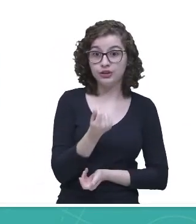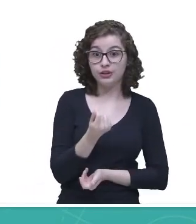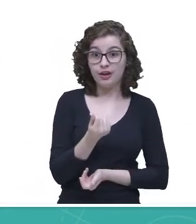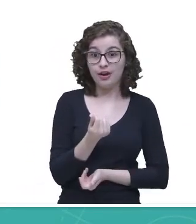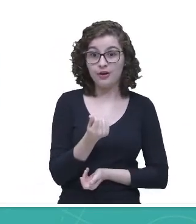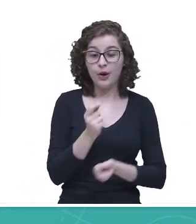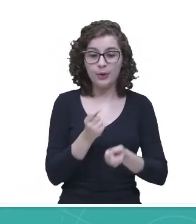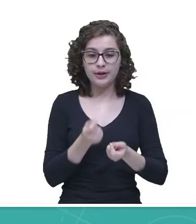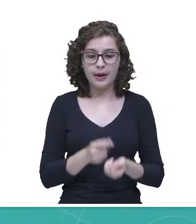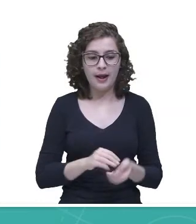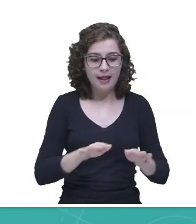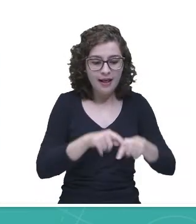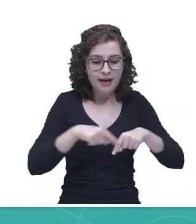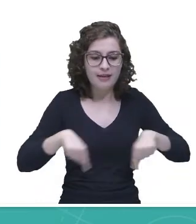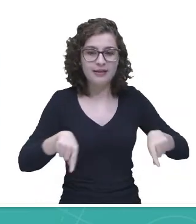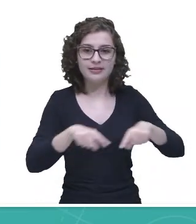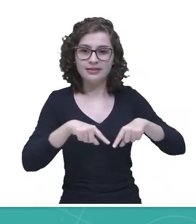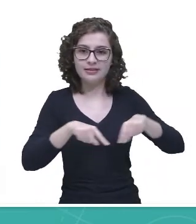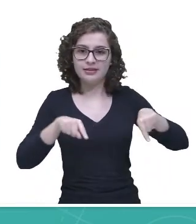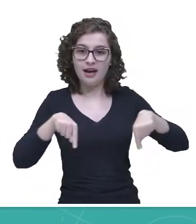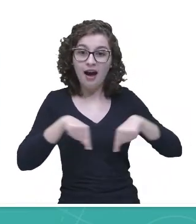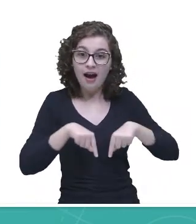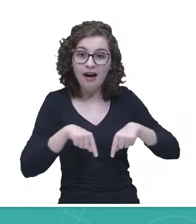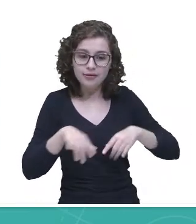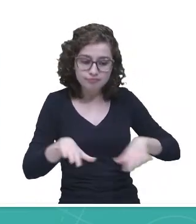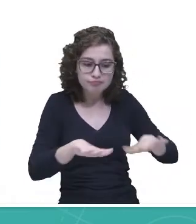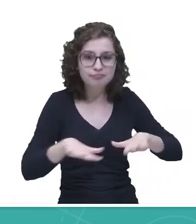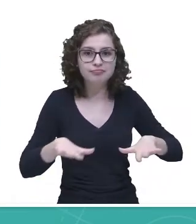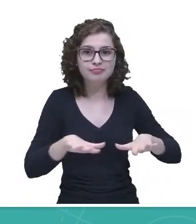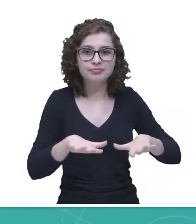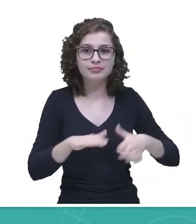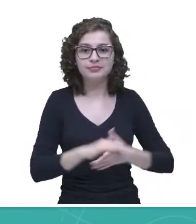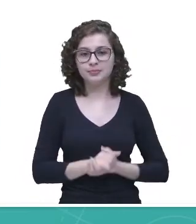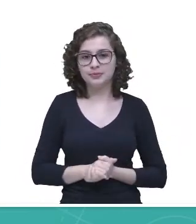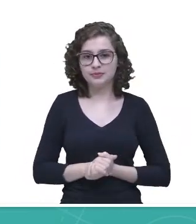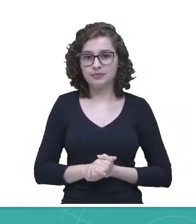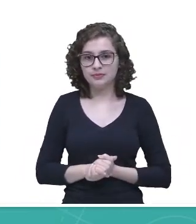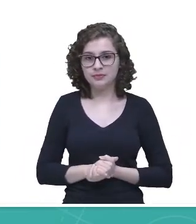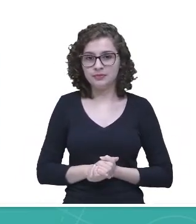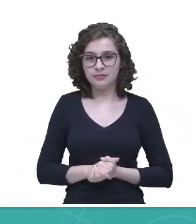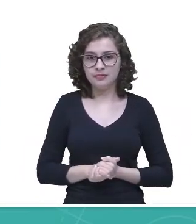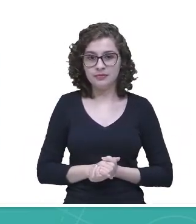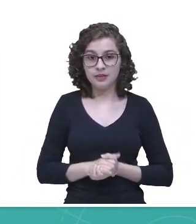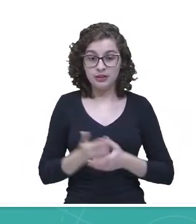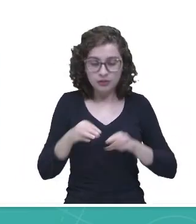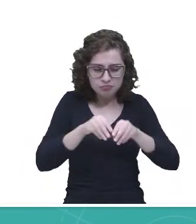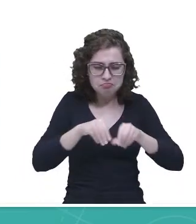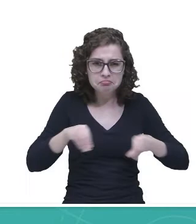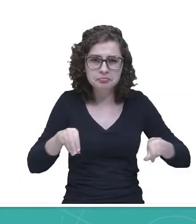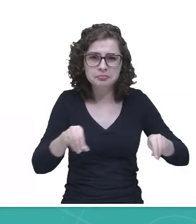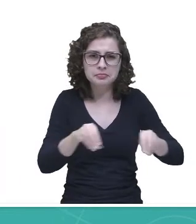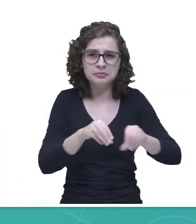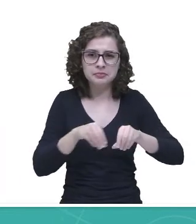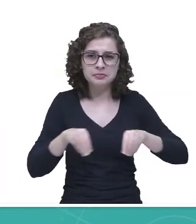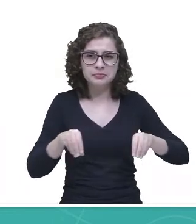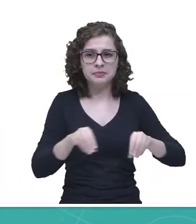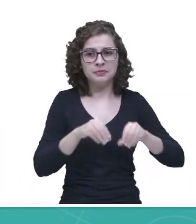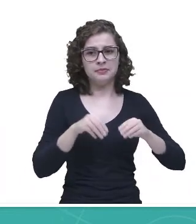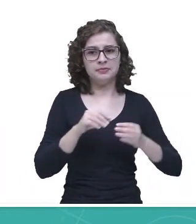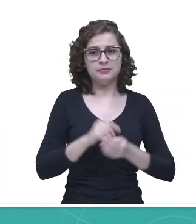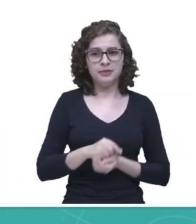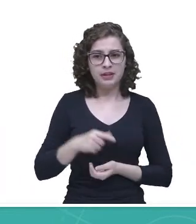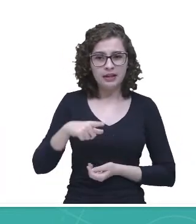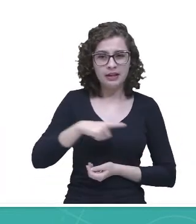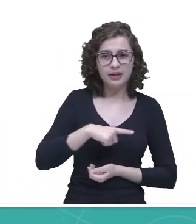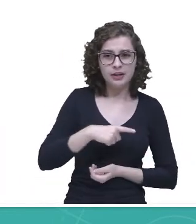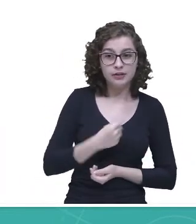à posse de terras. Lembram disso? Tanto que o texto diz o seguinte, sendo a terra sua principal fonte de riqueza. O